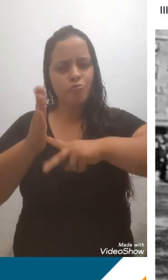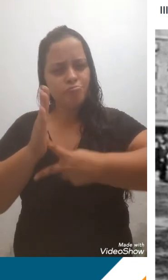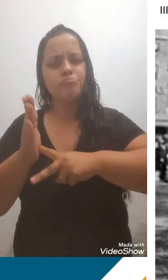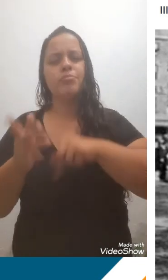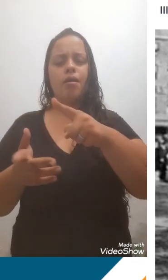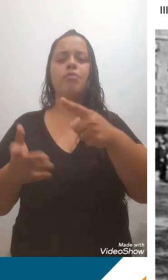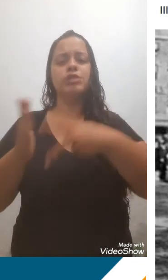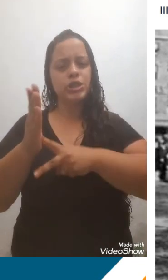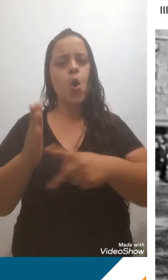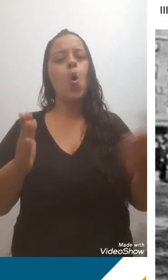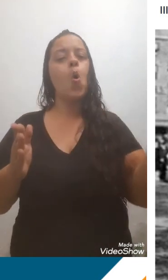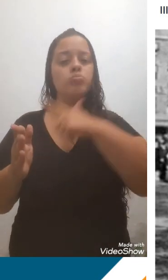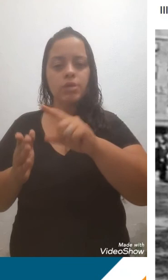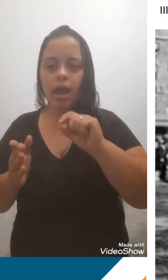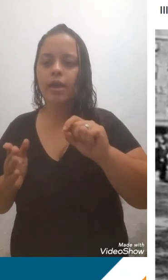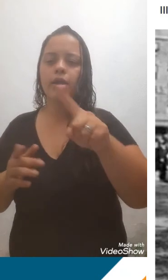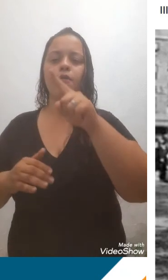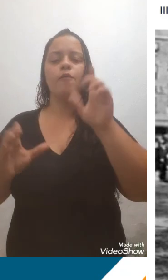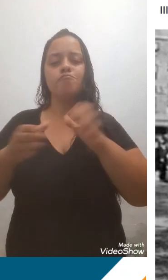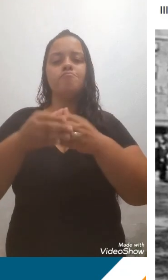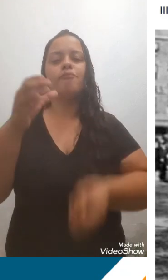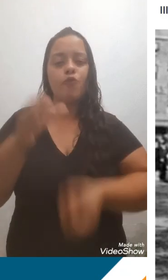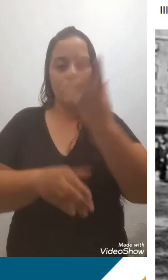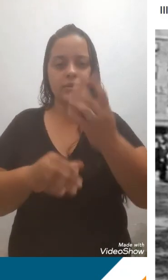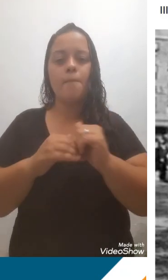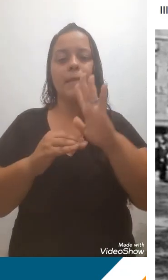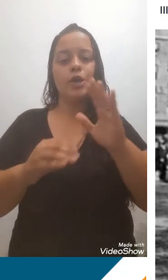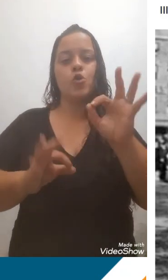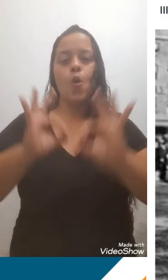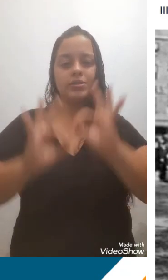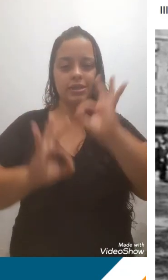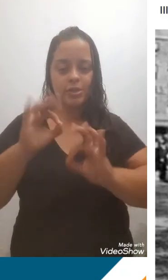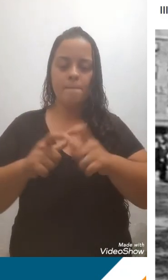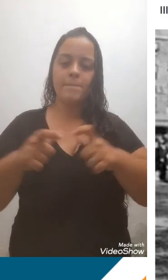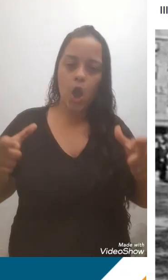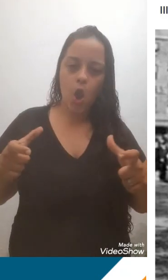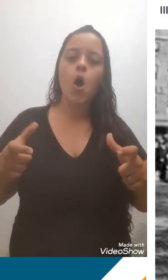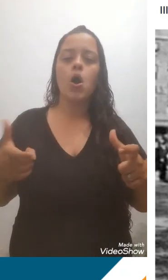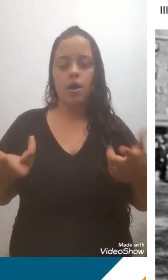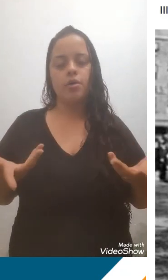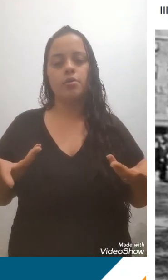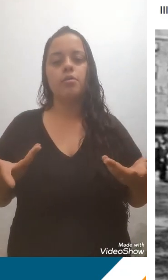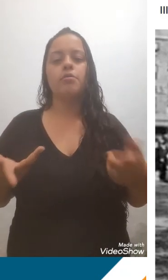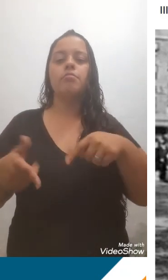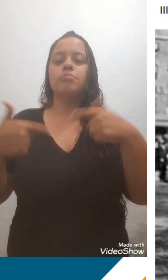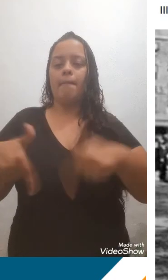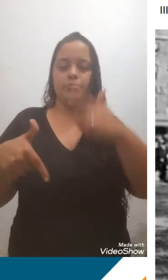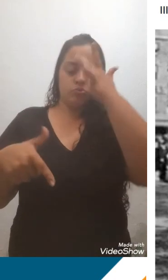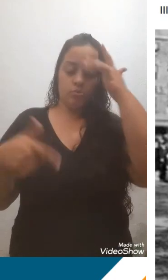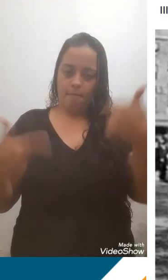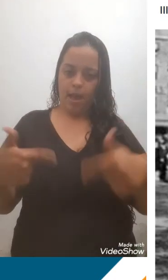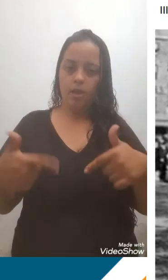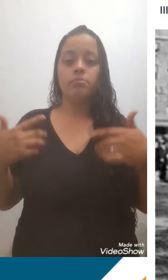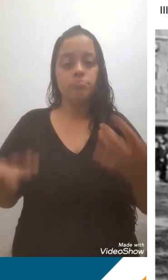Os sindicatos conseguem dar essa formação, essa organização maior aos trabalhadores,